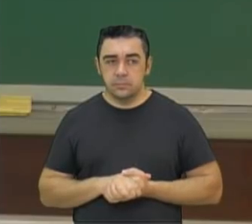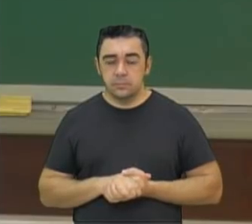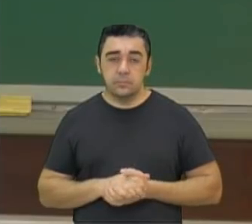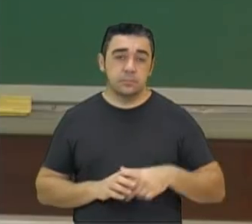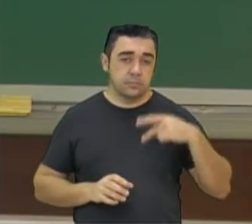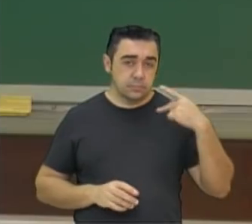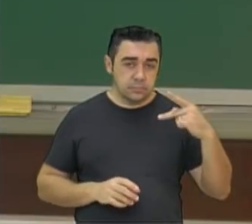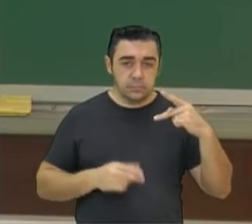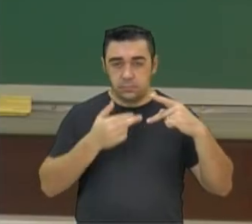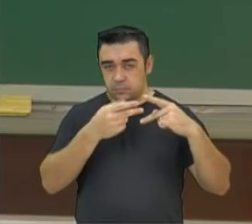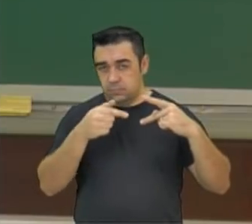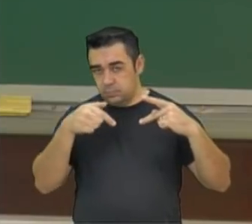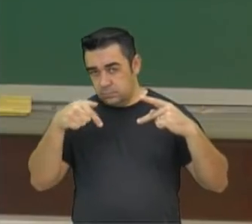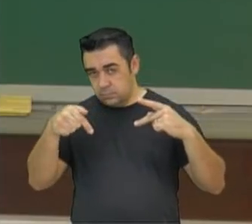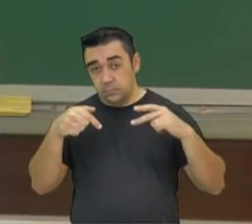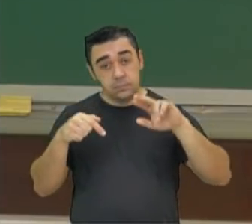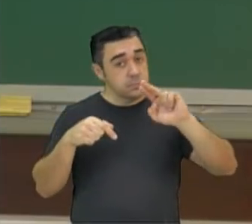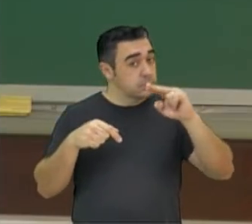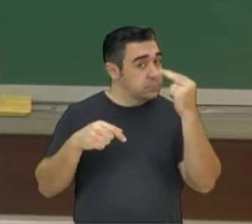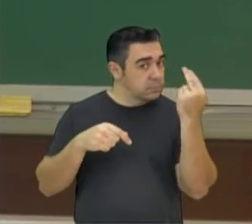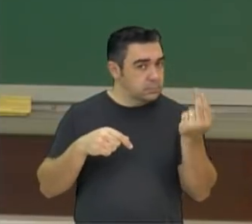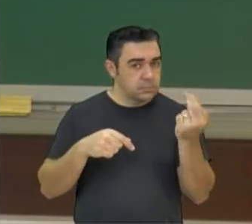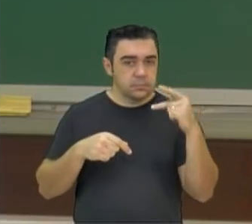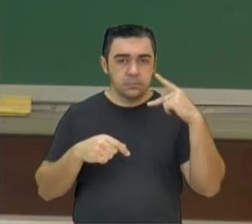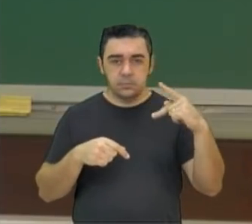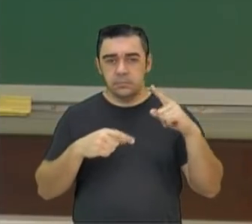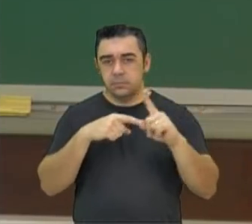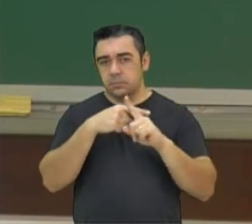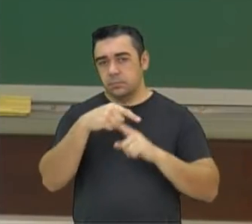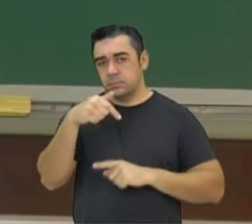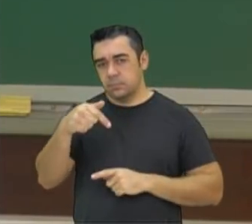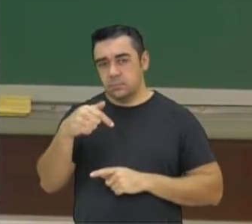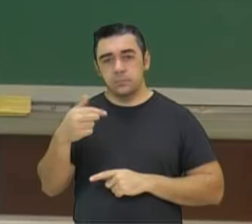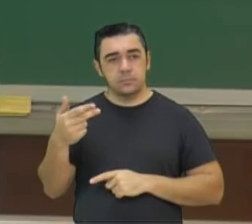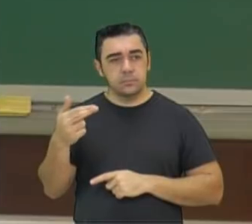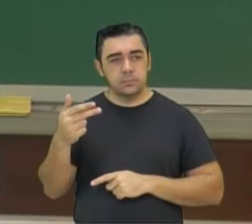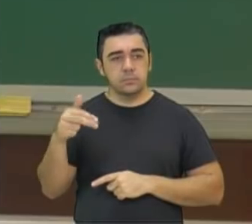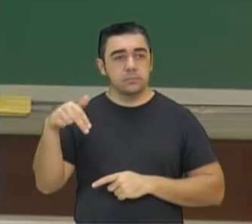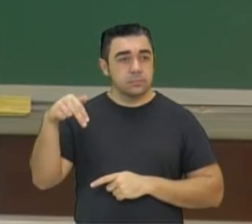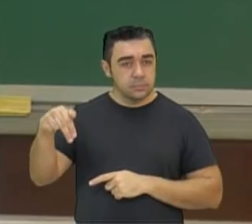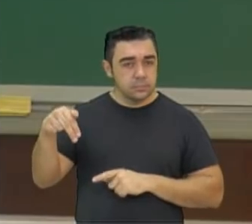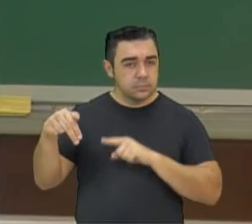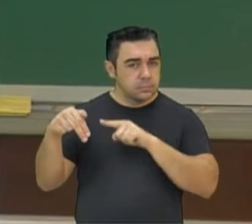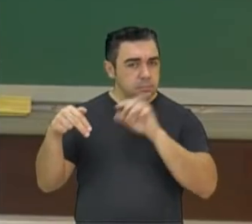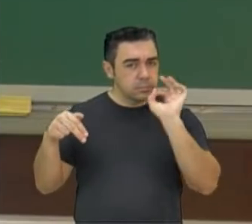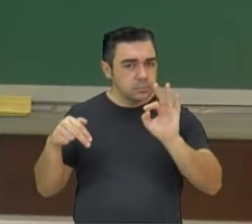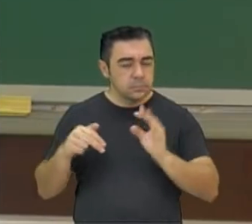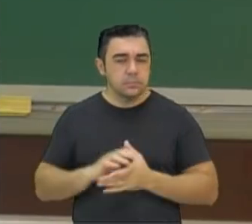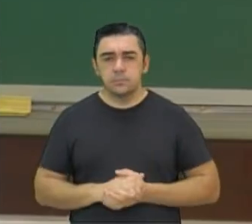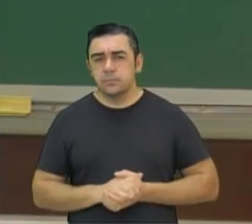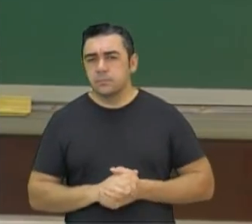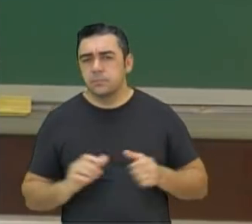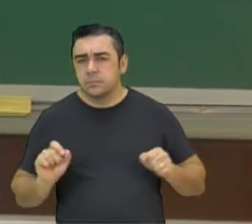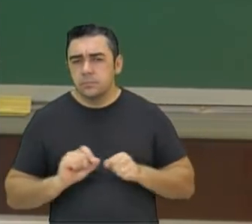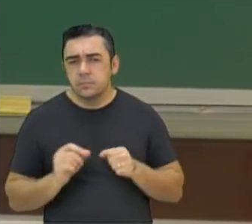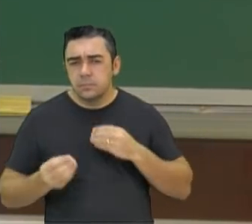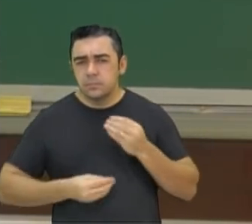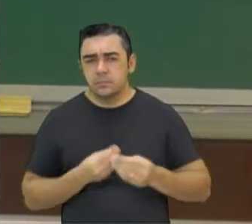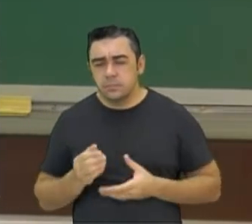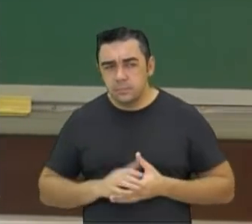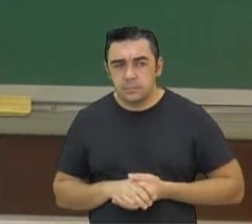ser igual ao Q, ou então o P mais Q deve ser igual a N. Como que faremos